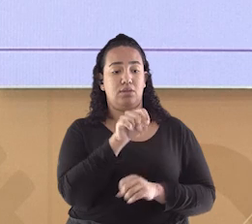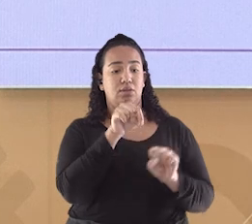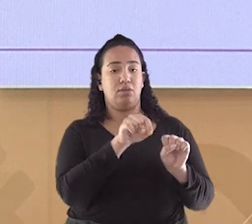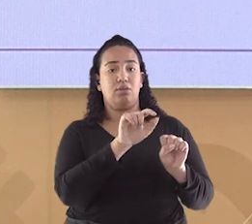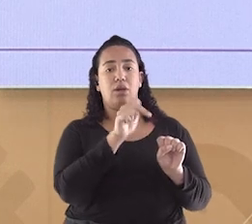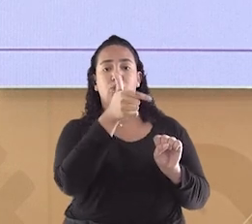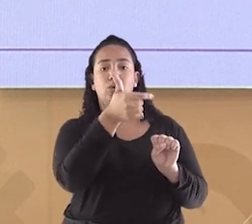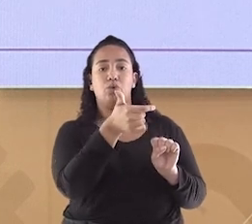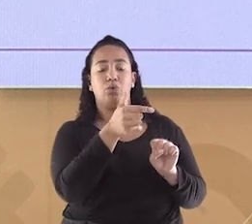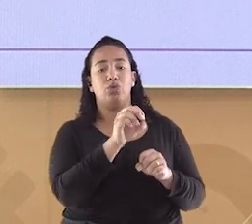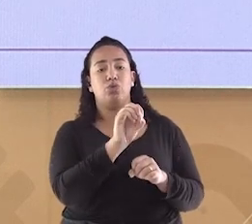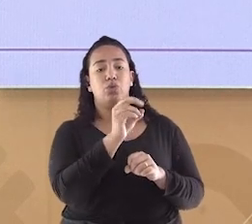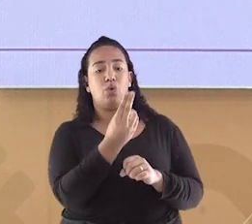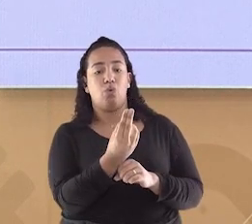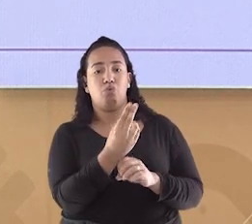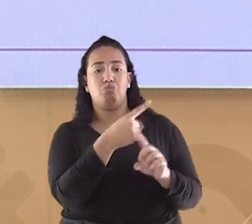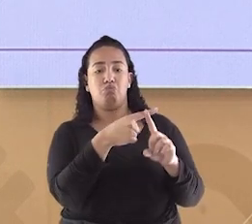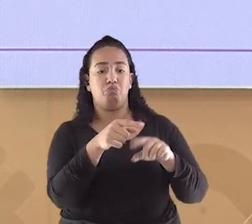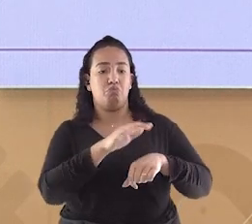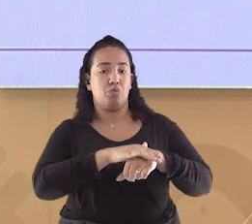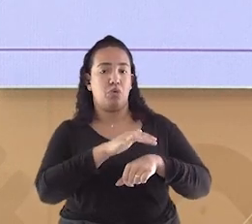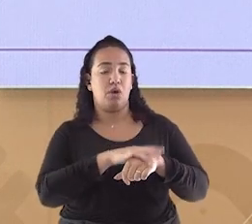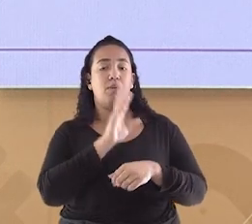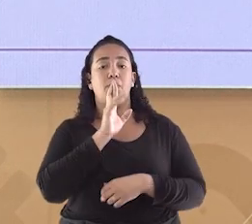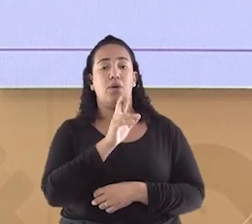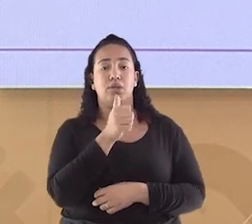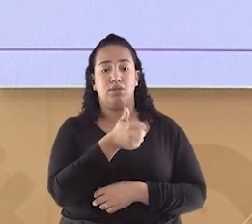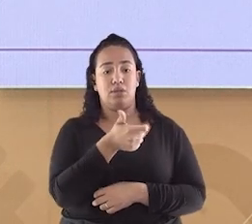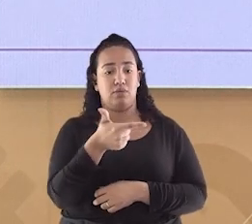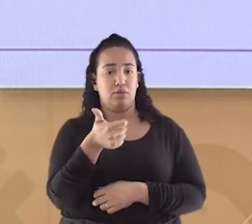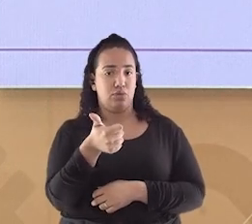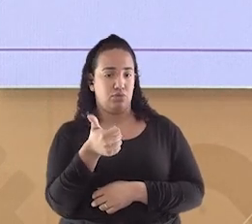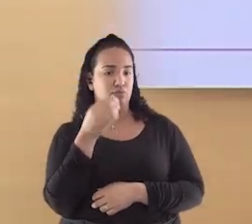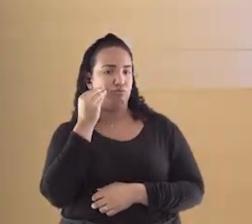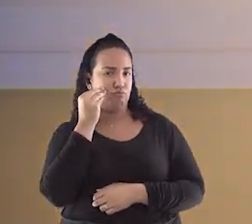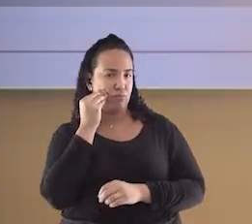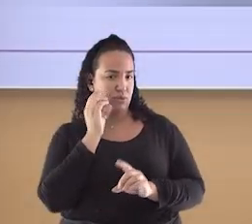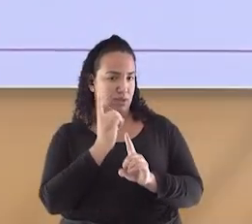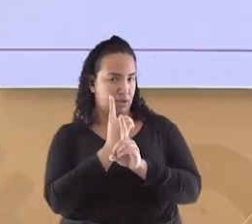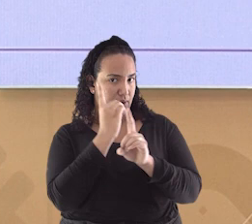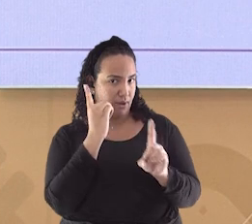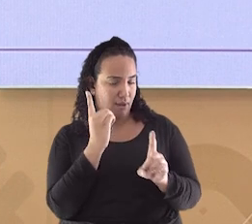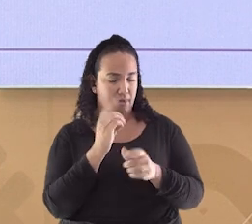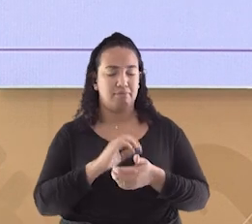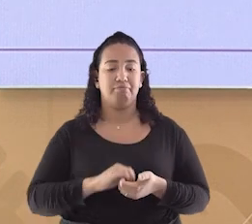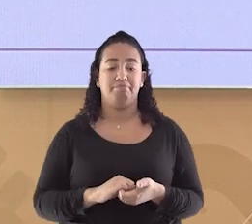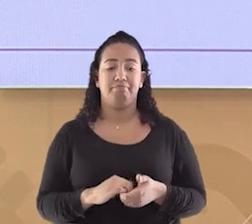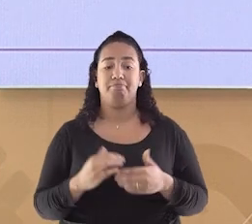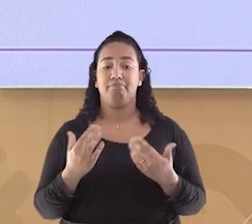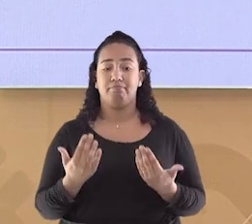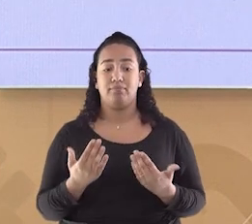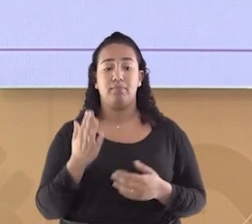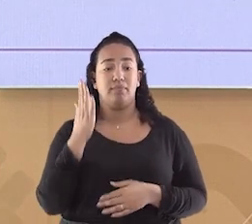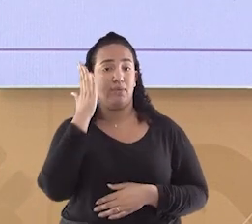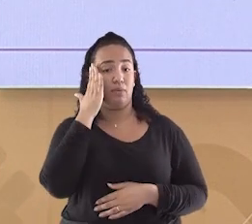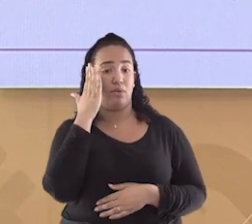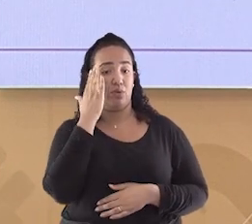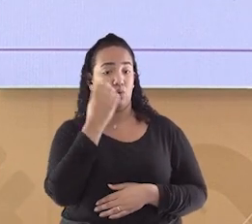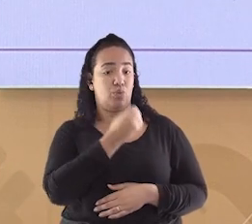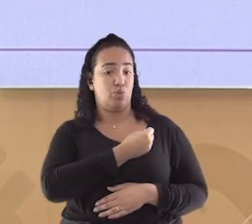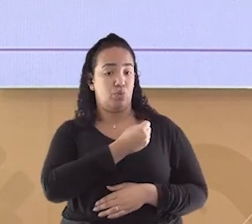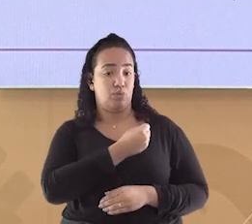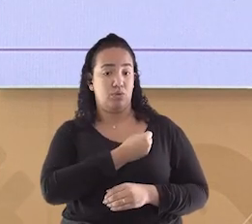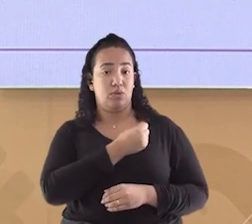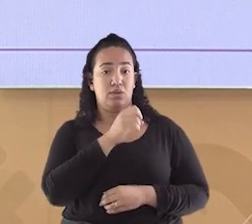2, resulta em 121. Vamos tentar encontrar? Para encontrar um número que, elevado